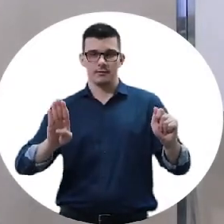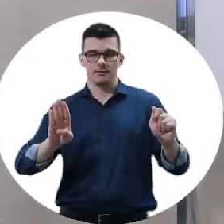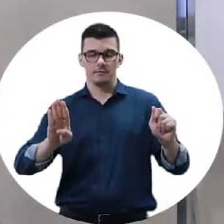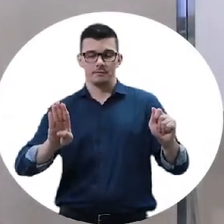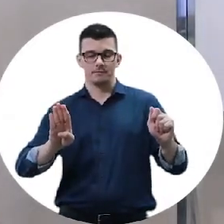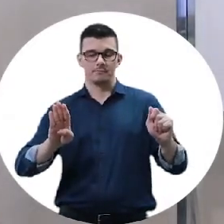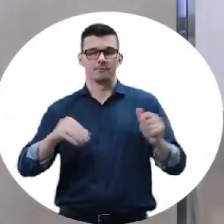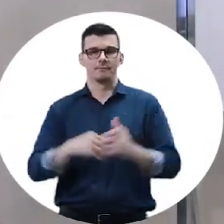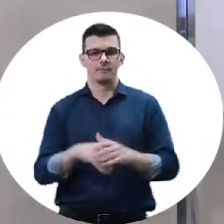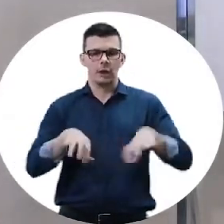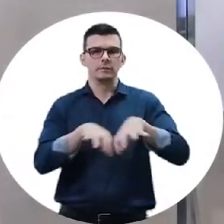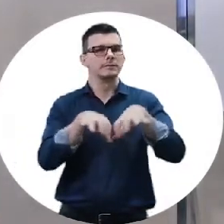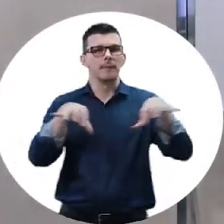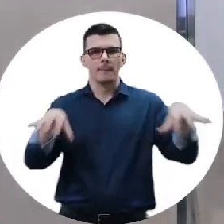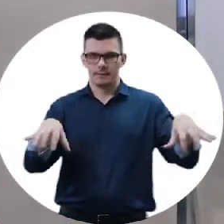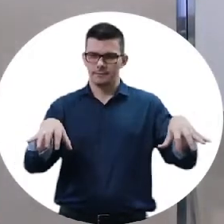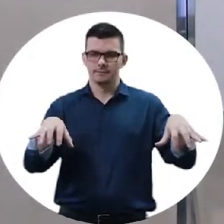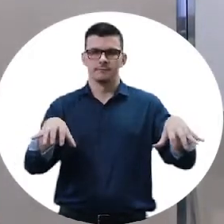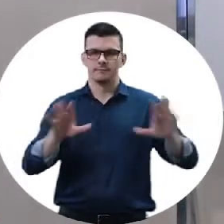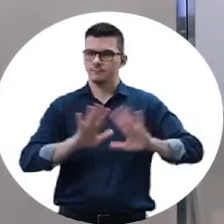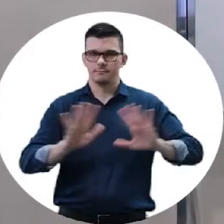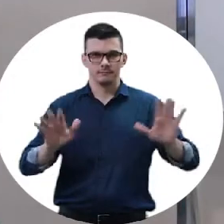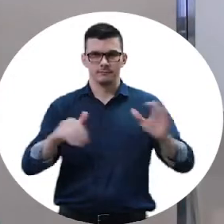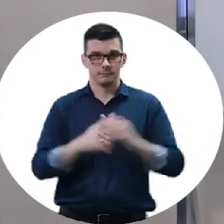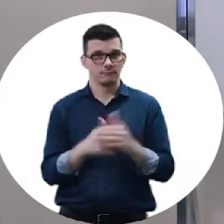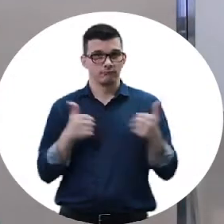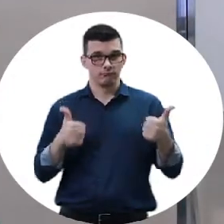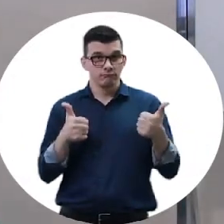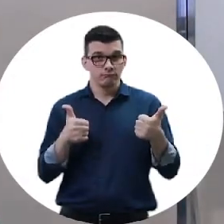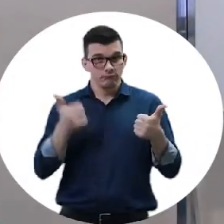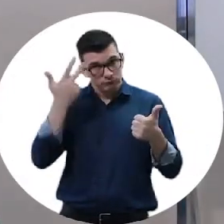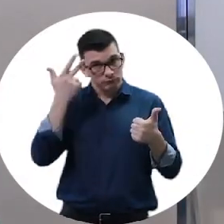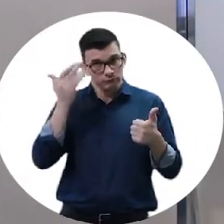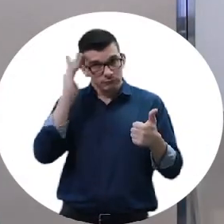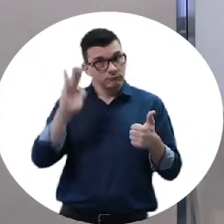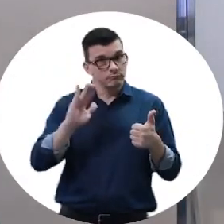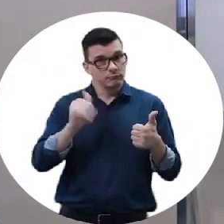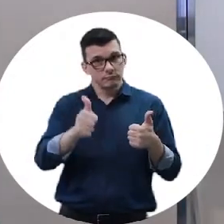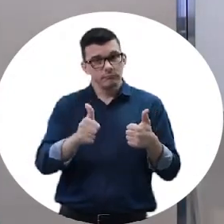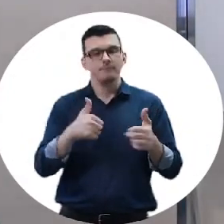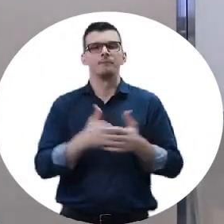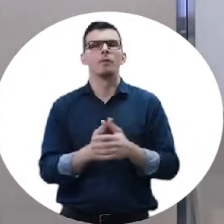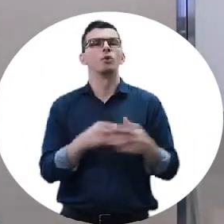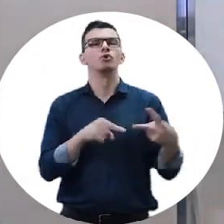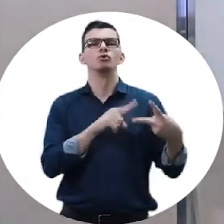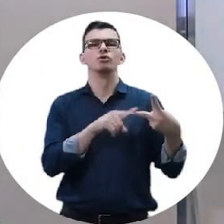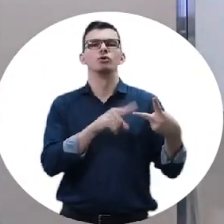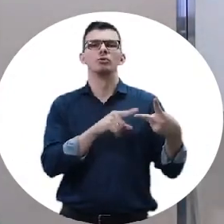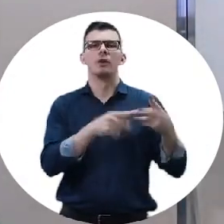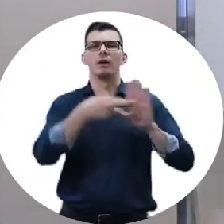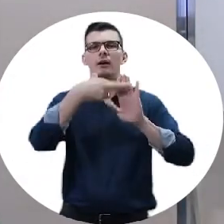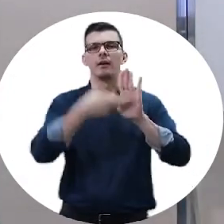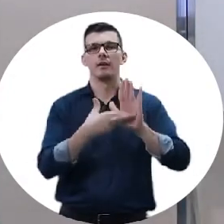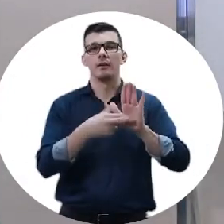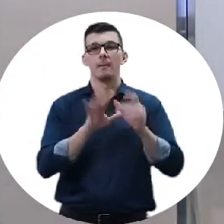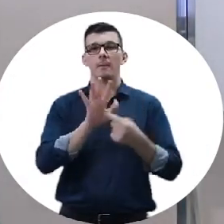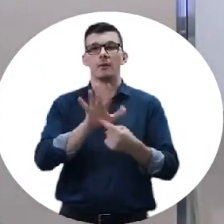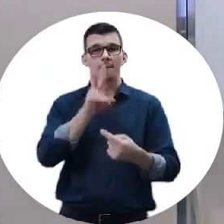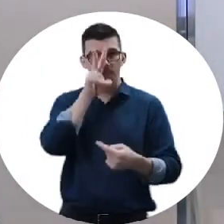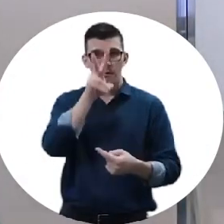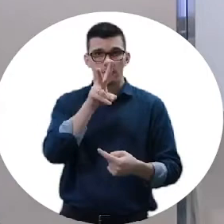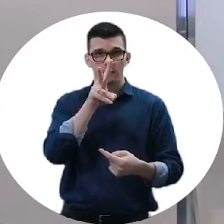B. Separei, ali os dois blocos. Está aí tranquilo? Qual é a segunda etapa do processo? Representar as